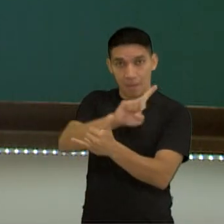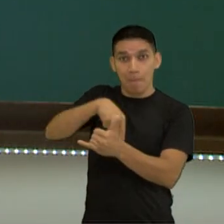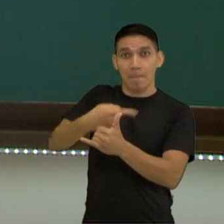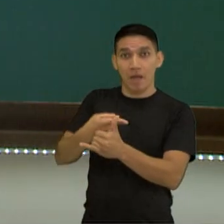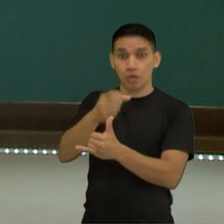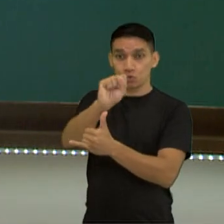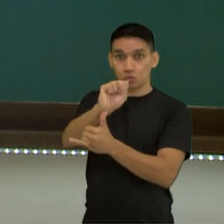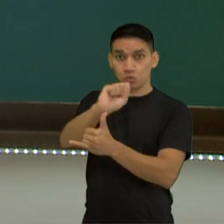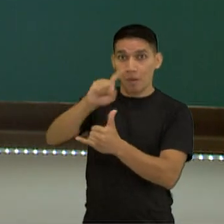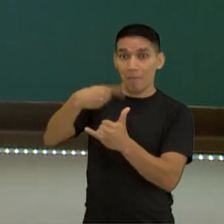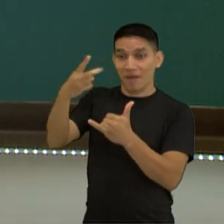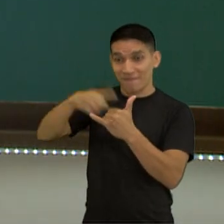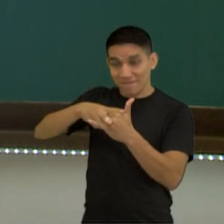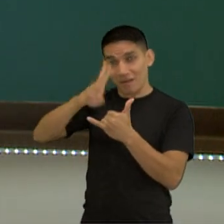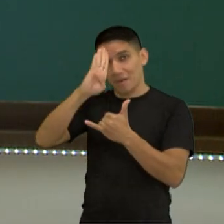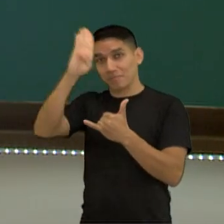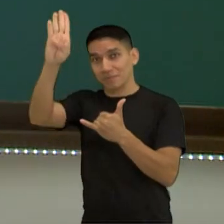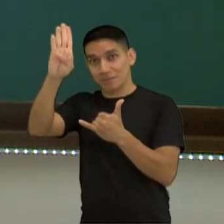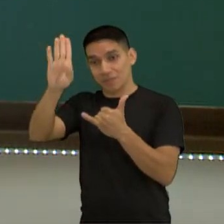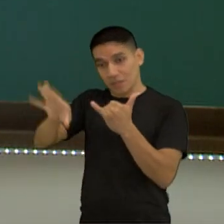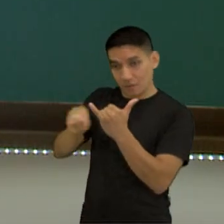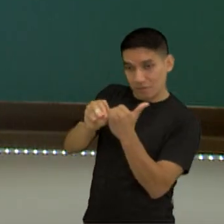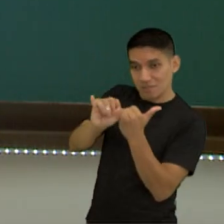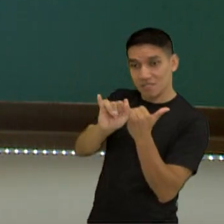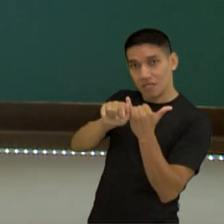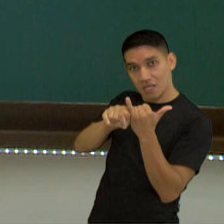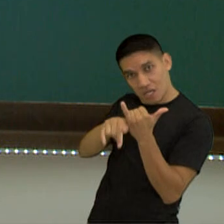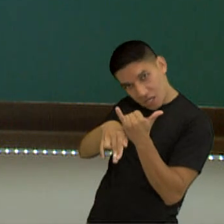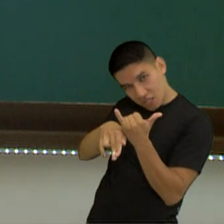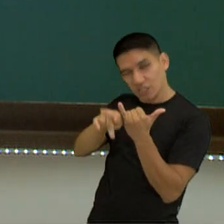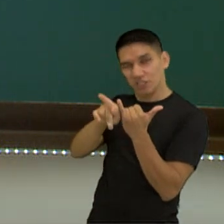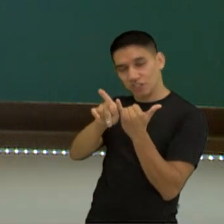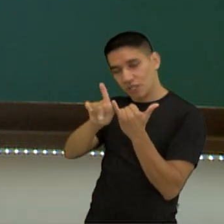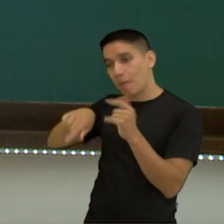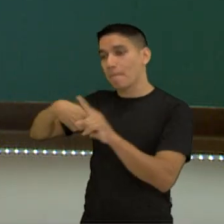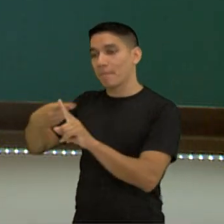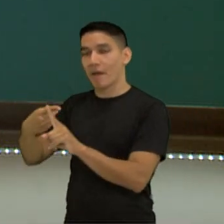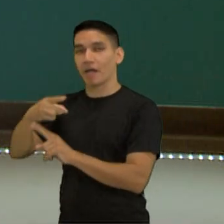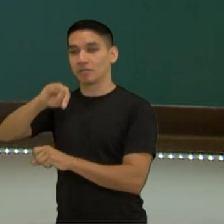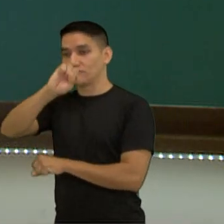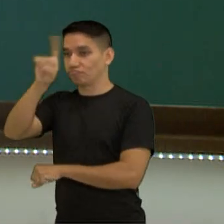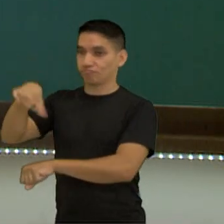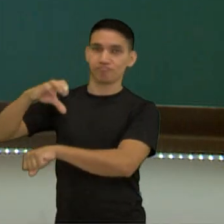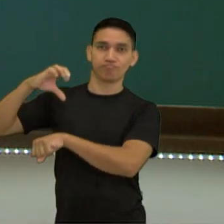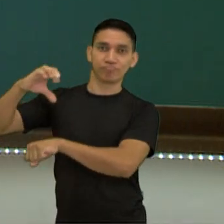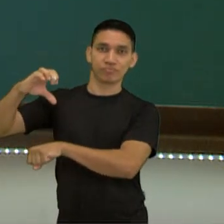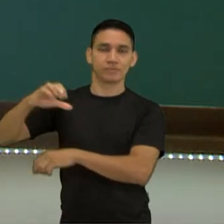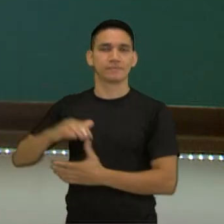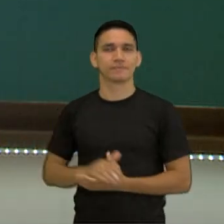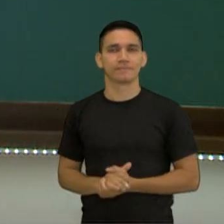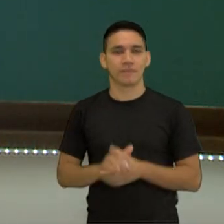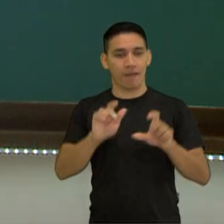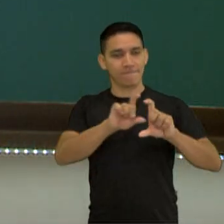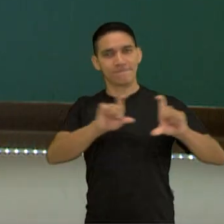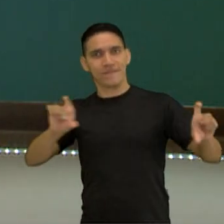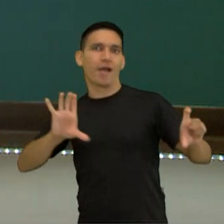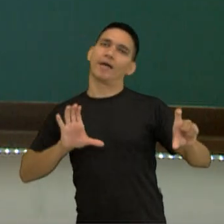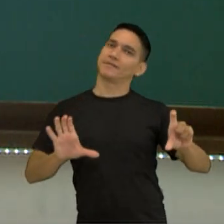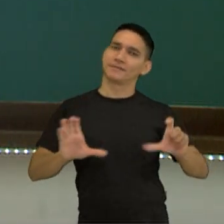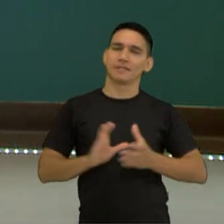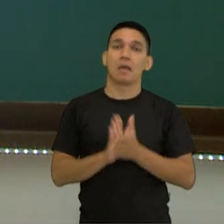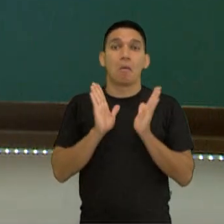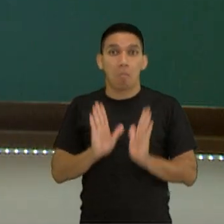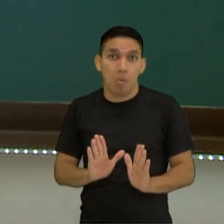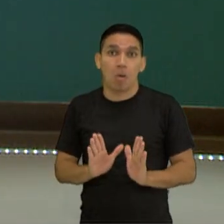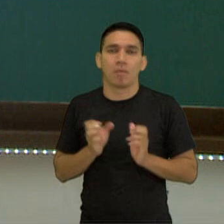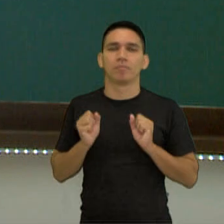sujeito, o verbo principal com o ing e o ponto de interrogação no final da frase. Pode ser para ações que estão no